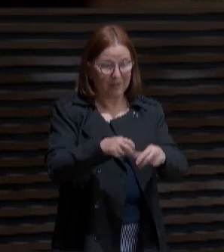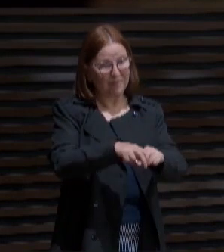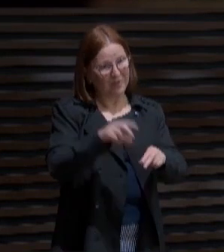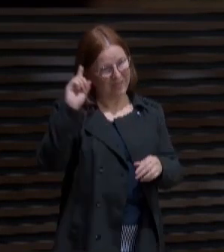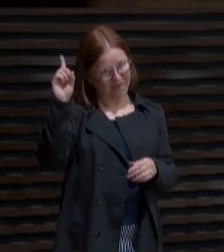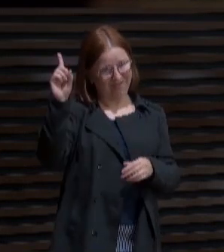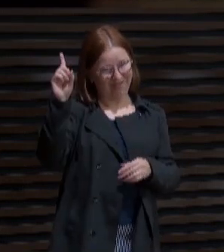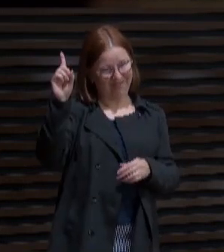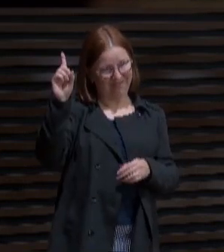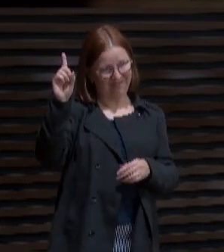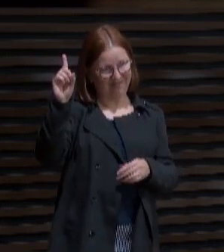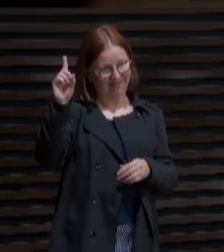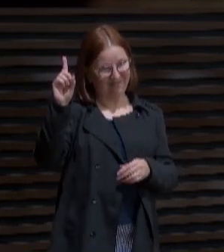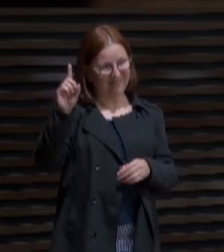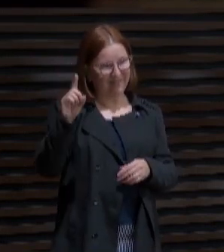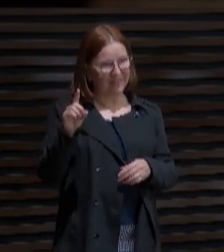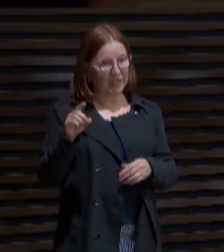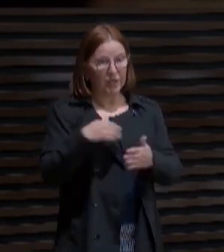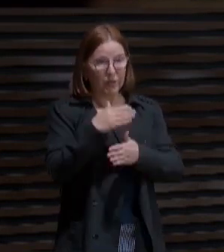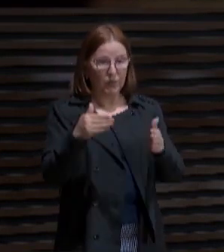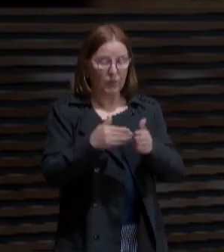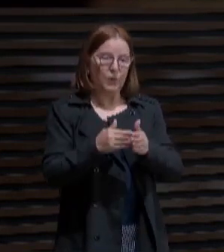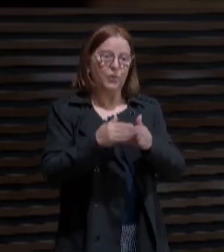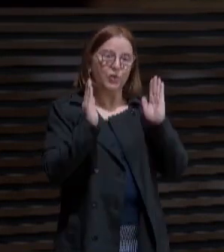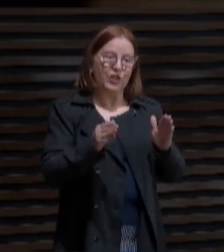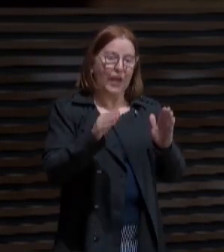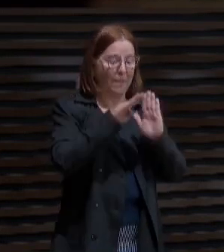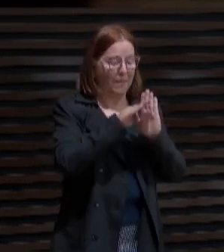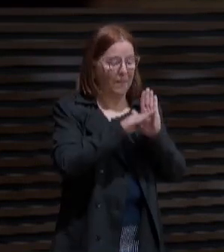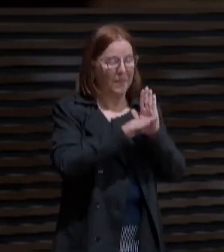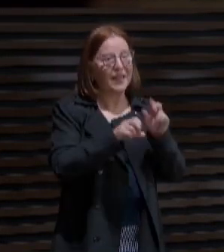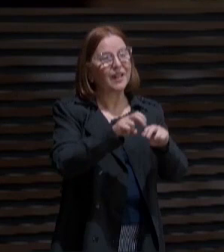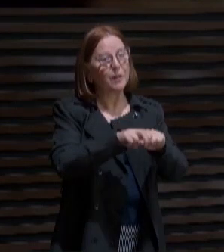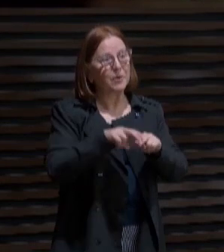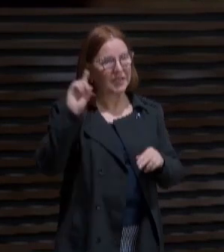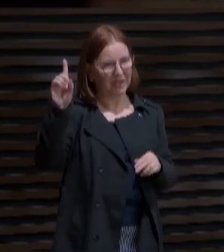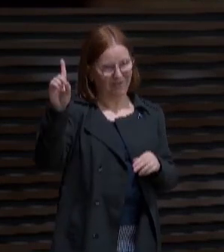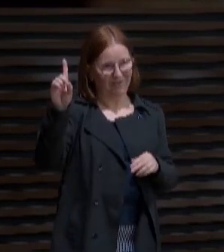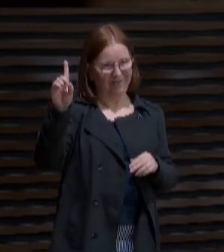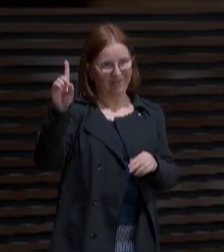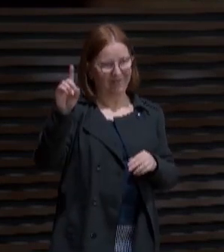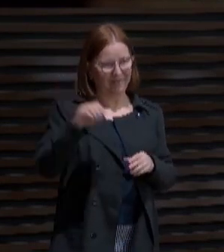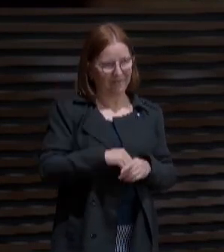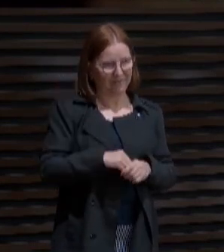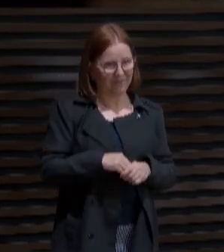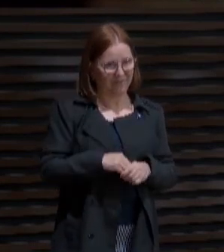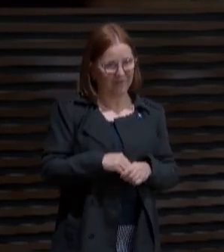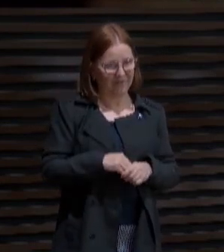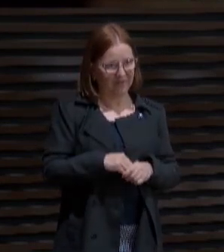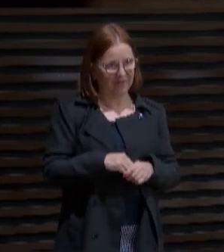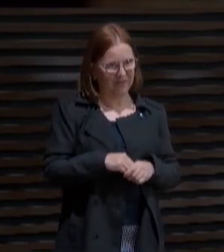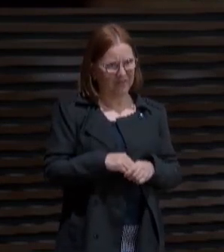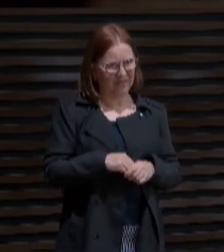Já estava tudo pré-estabelecido. Será que foi por acaso? Evidente que